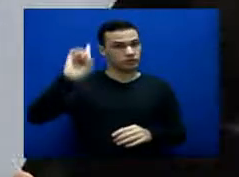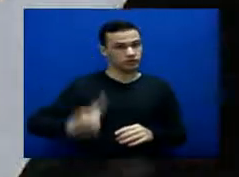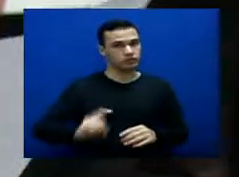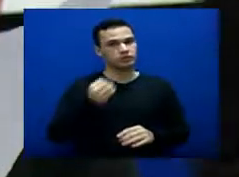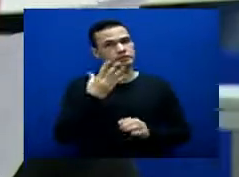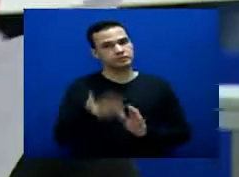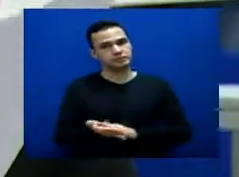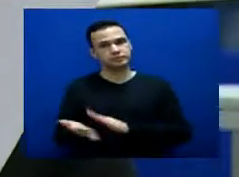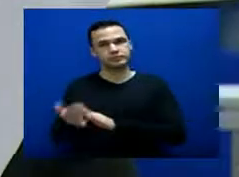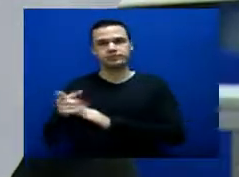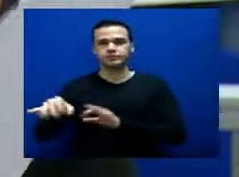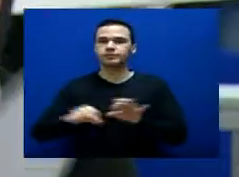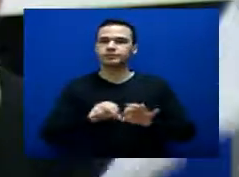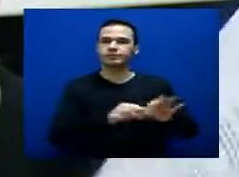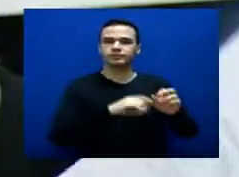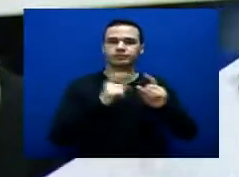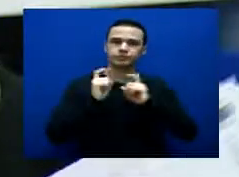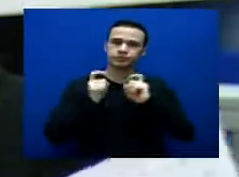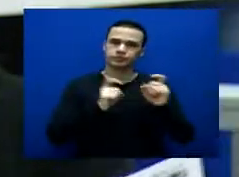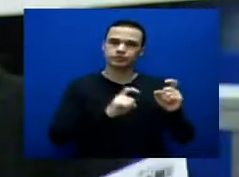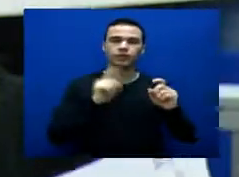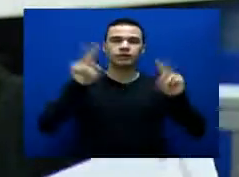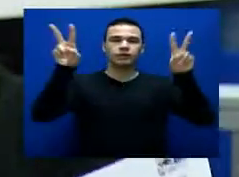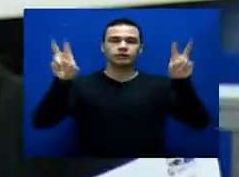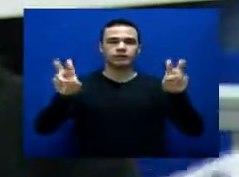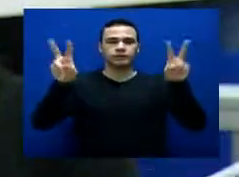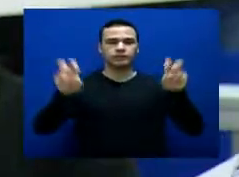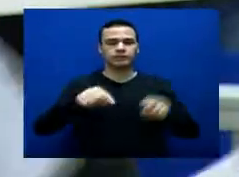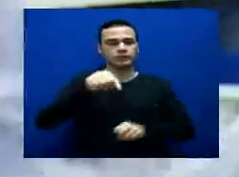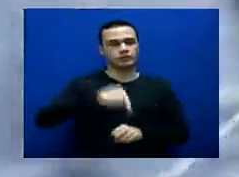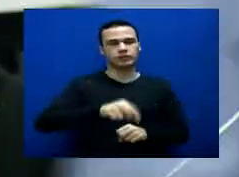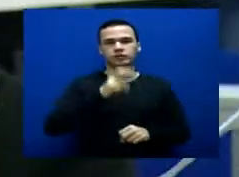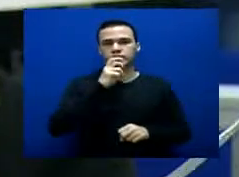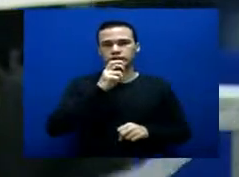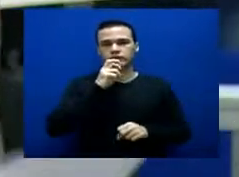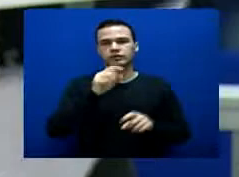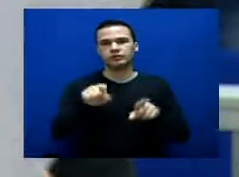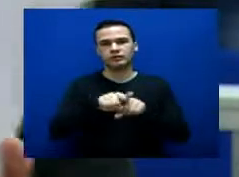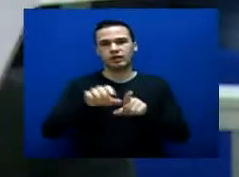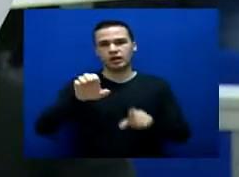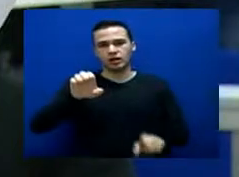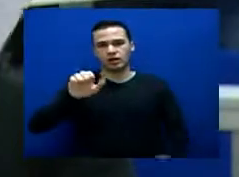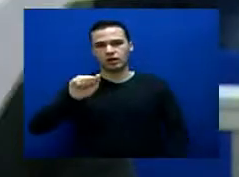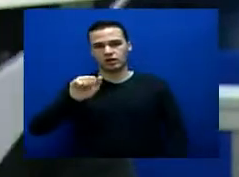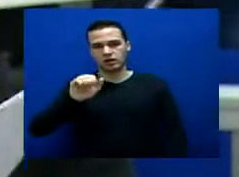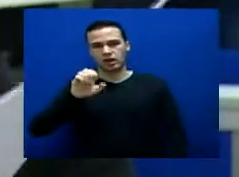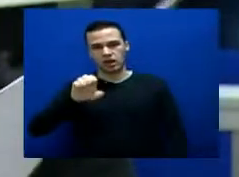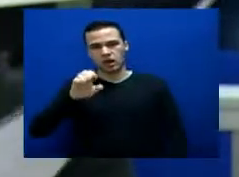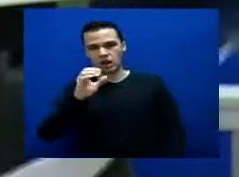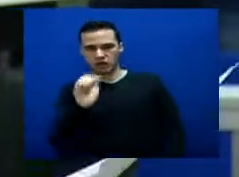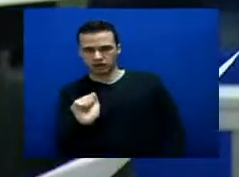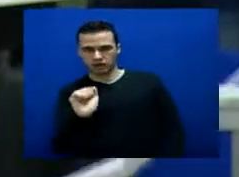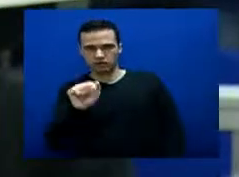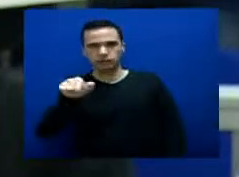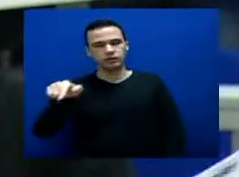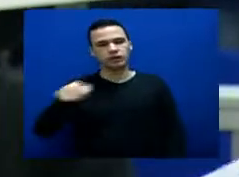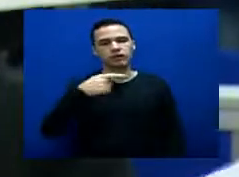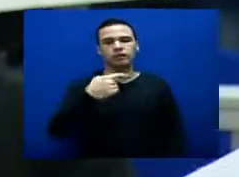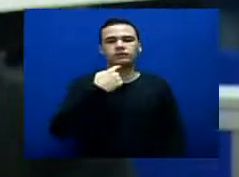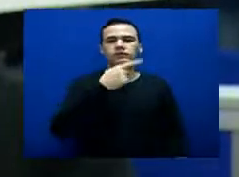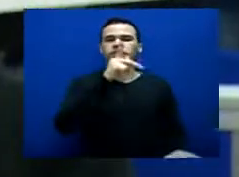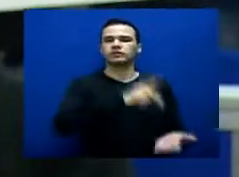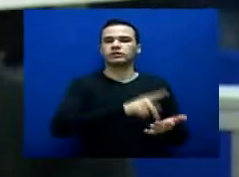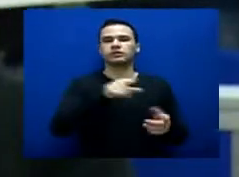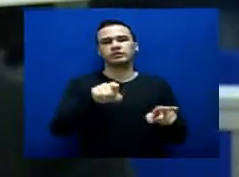pela realização desse seminário, com o tema que é Sorocaba e o ECA, que é Verdade e Desafios, que nós